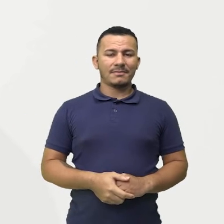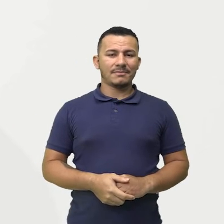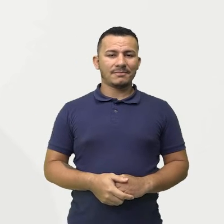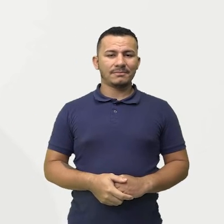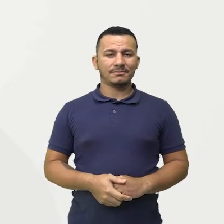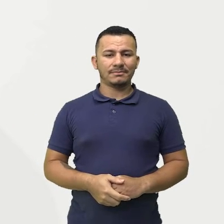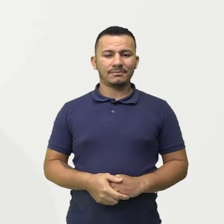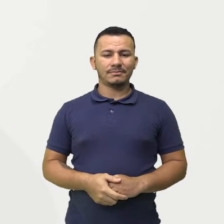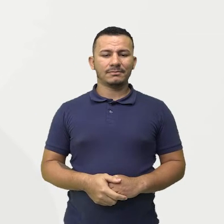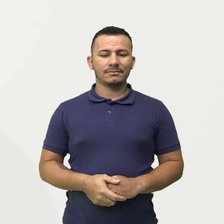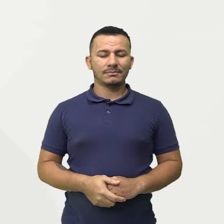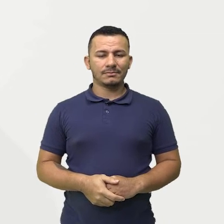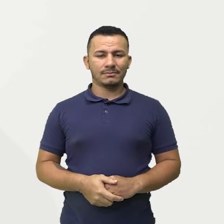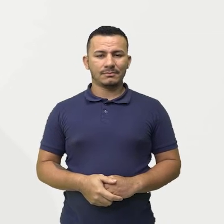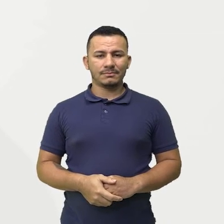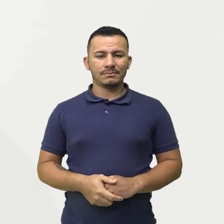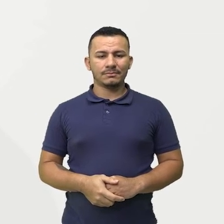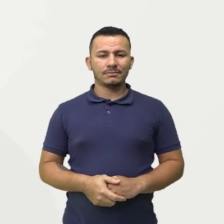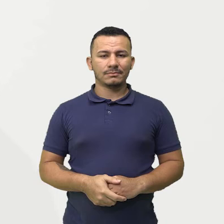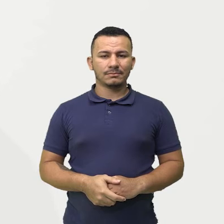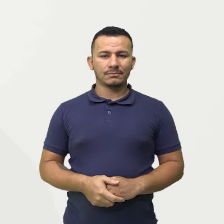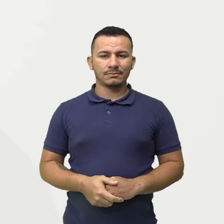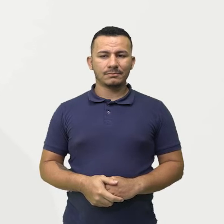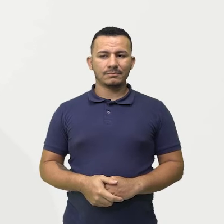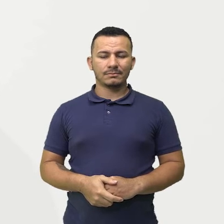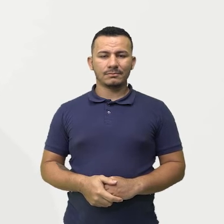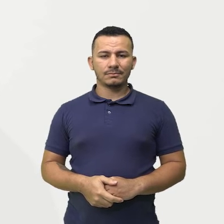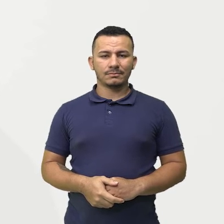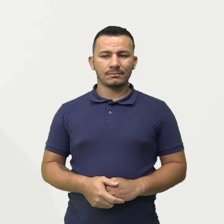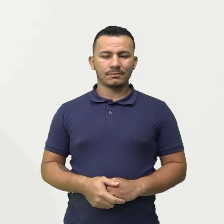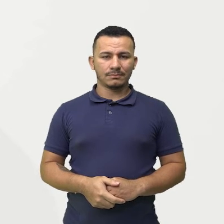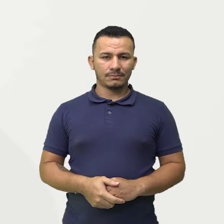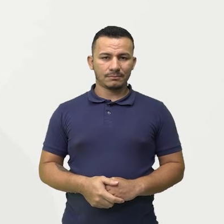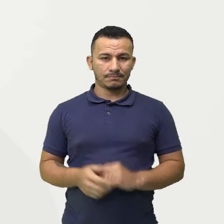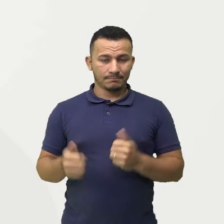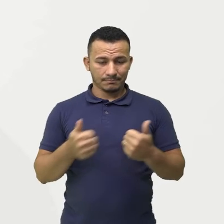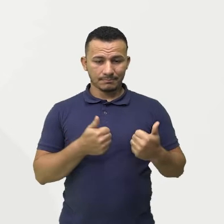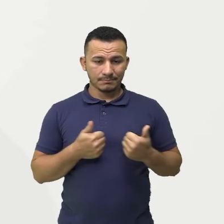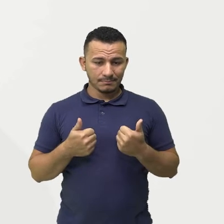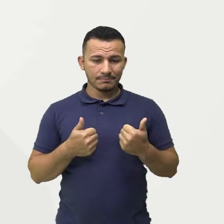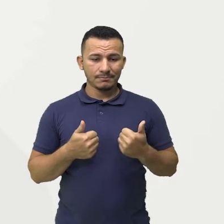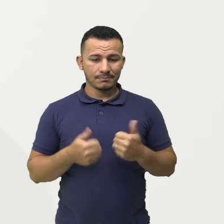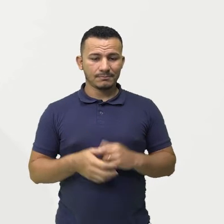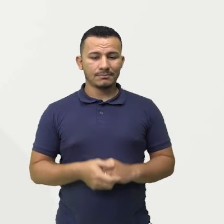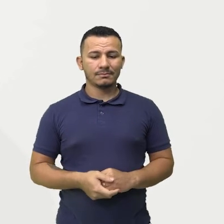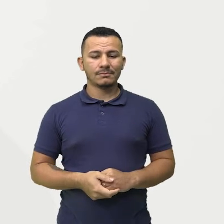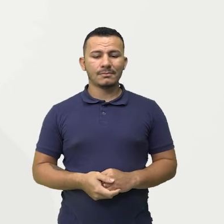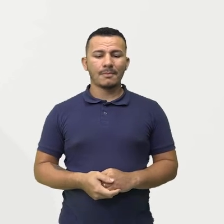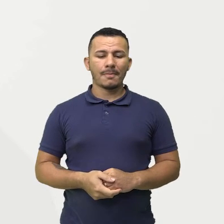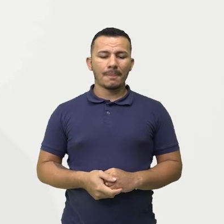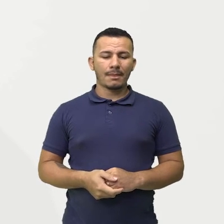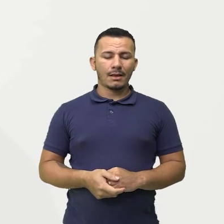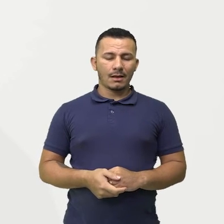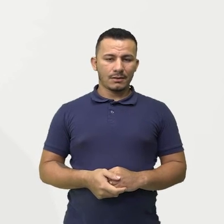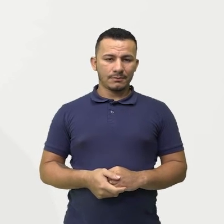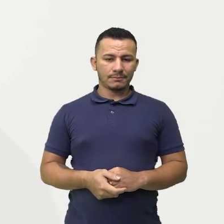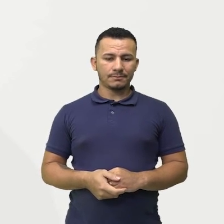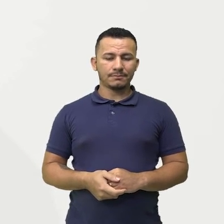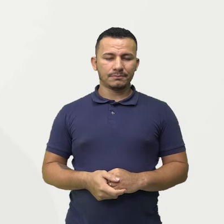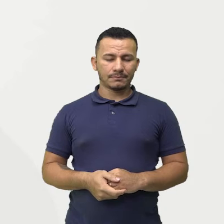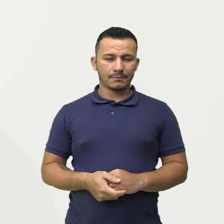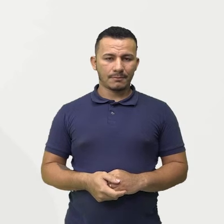direita, certo? Então, vai para o menos 1. Então, desse jeito aqui. Beleza, meu povo? Agora,